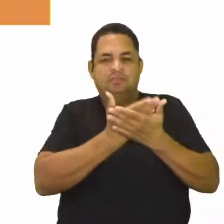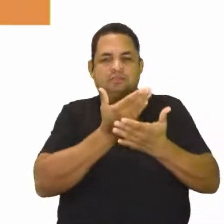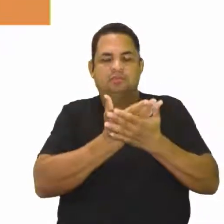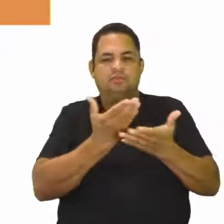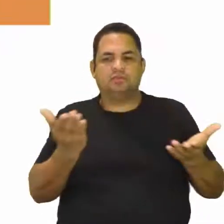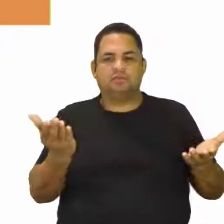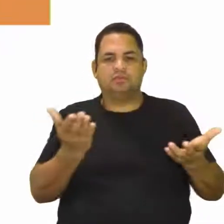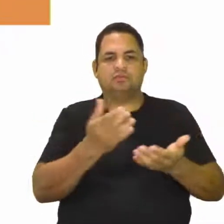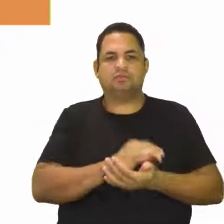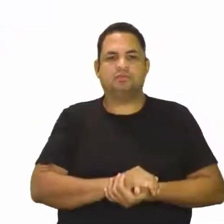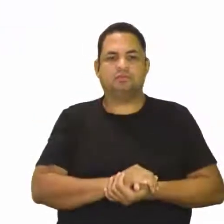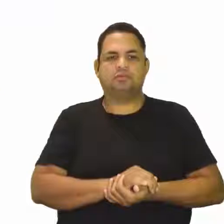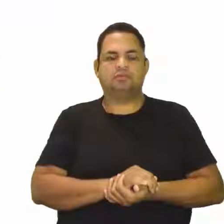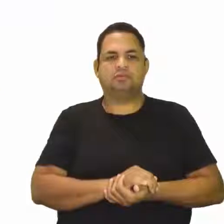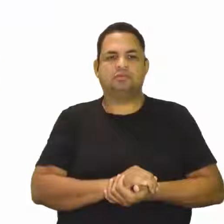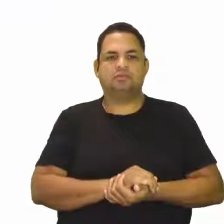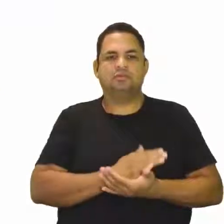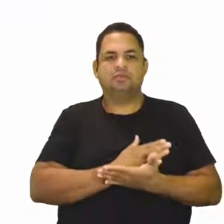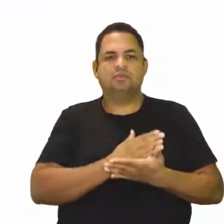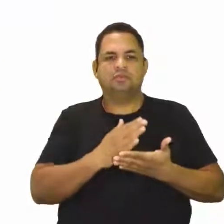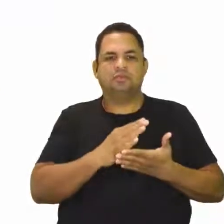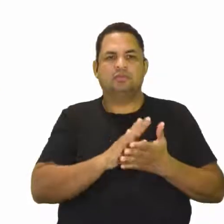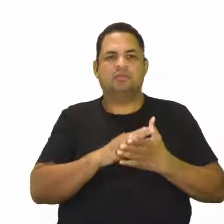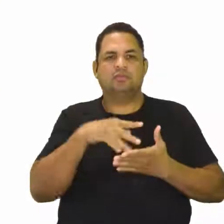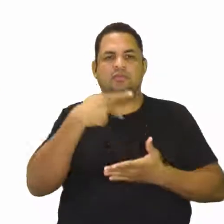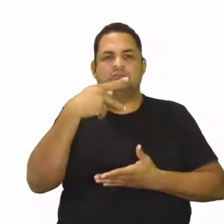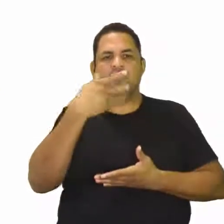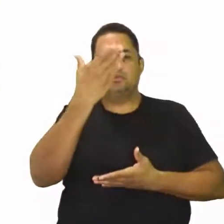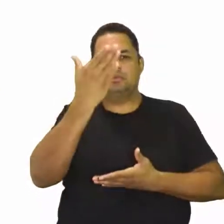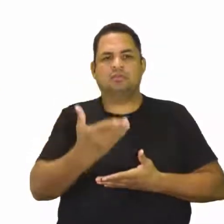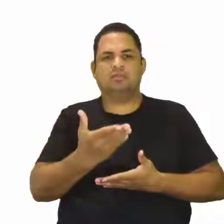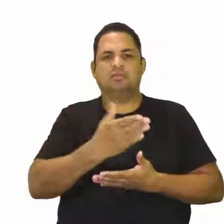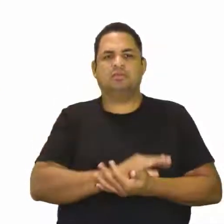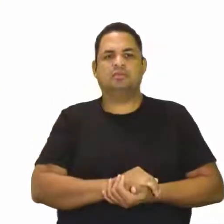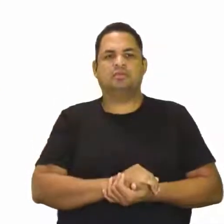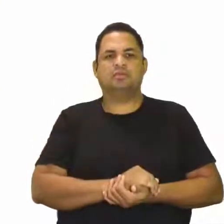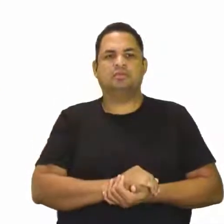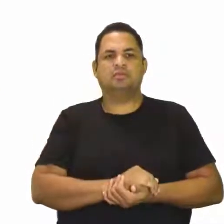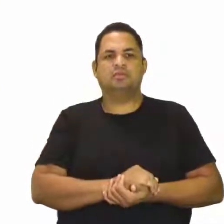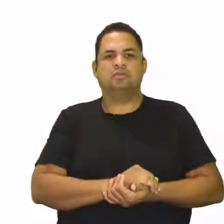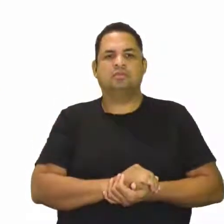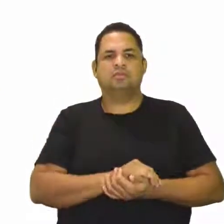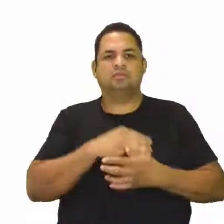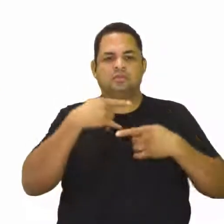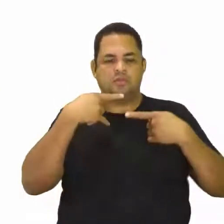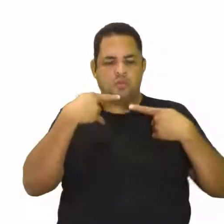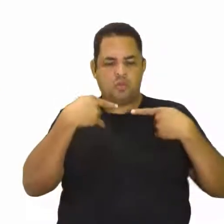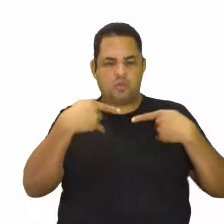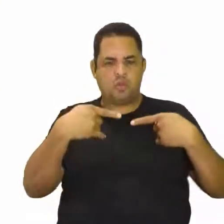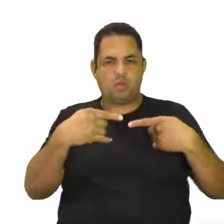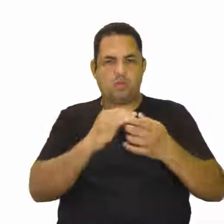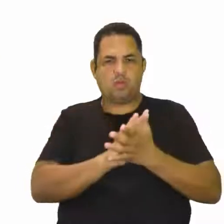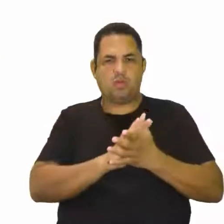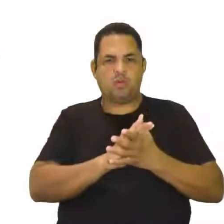de hoje. E a gente já começa a falar sobre isso daqui. Sobre esse conflito